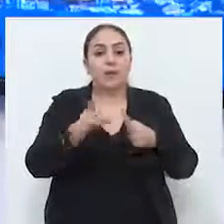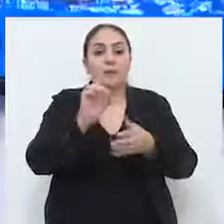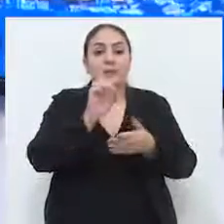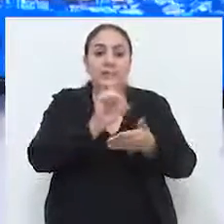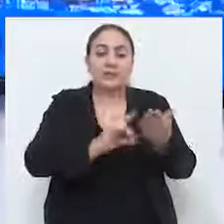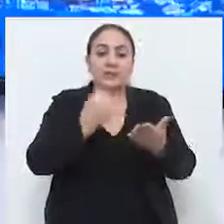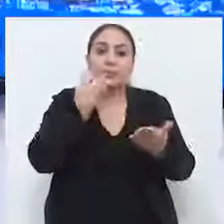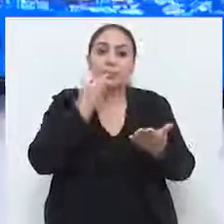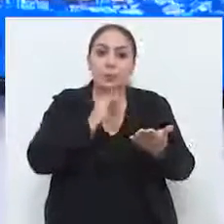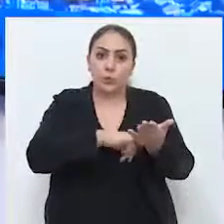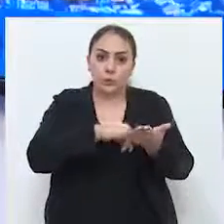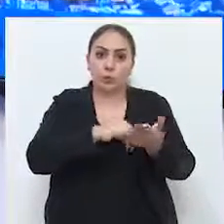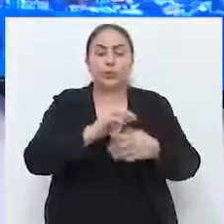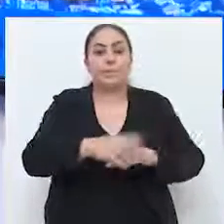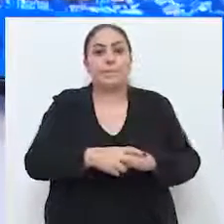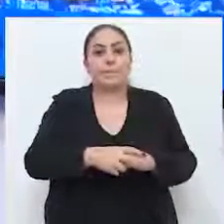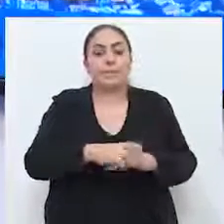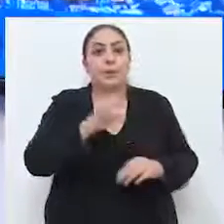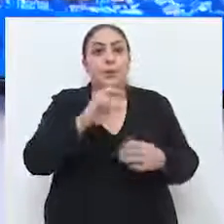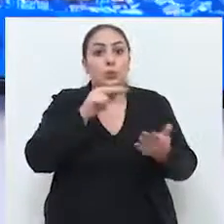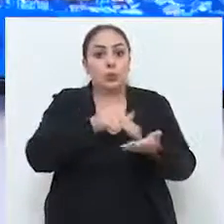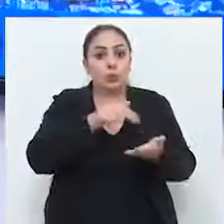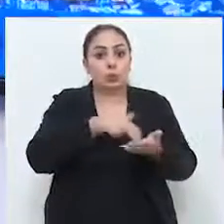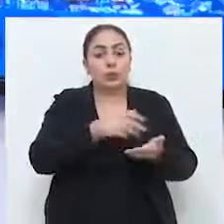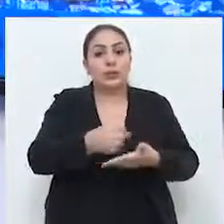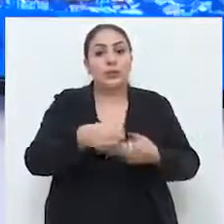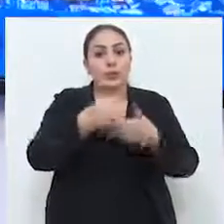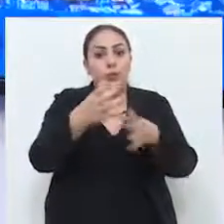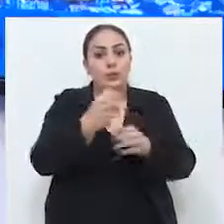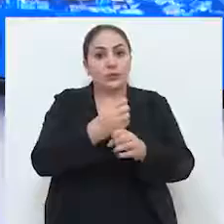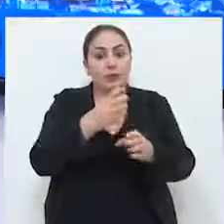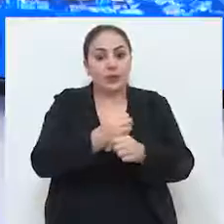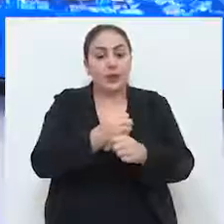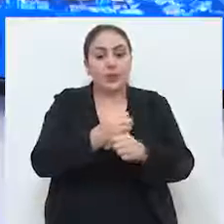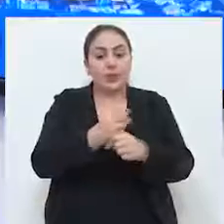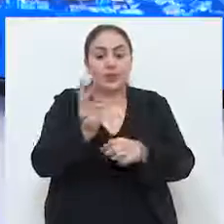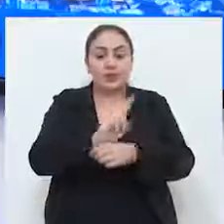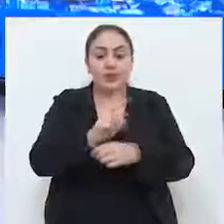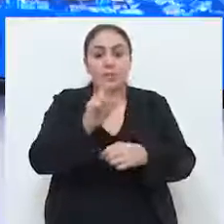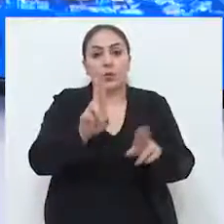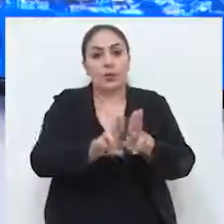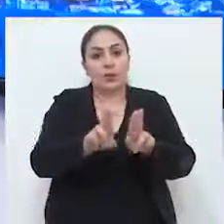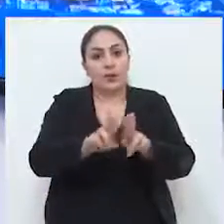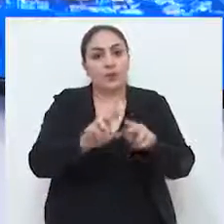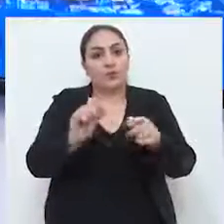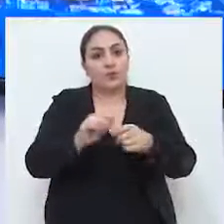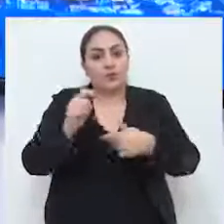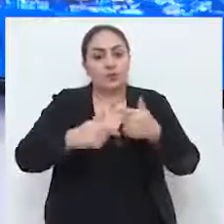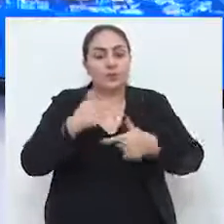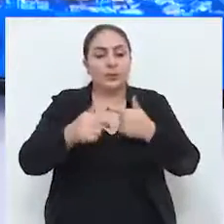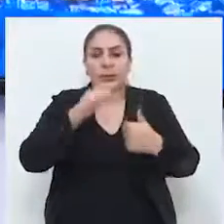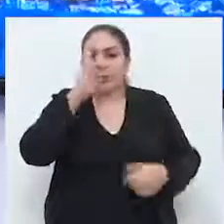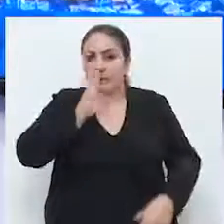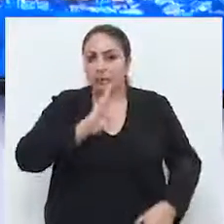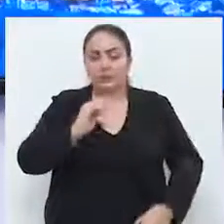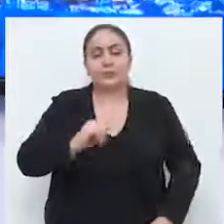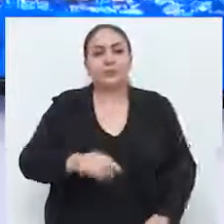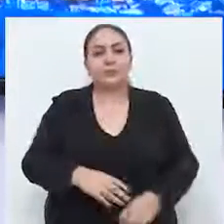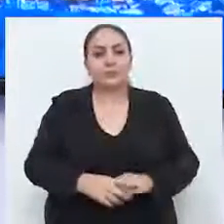prazo para a declaração do Imposto de Renda. E o Núcleo de Apoio Contábil e Fiscal da UPF faz esse